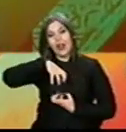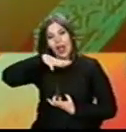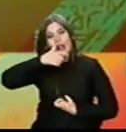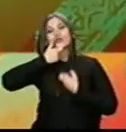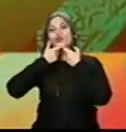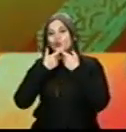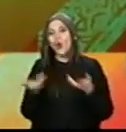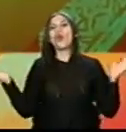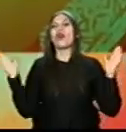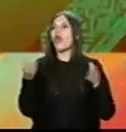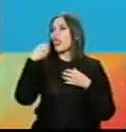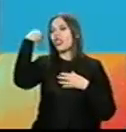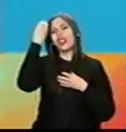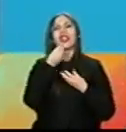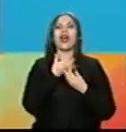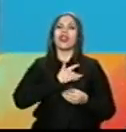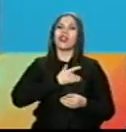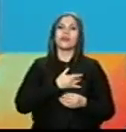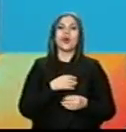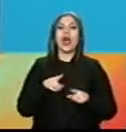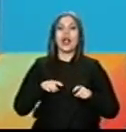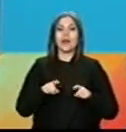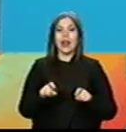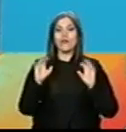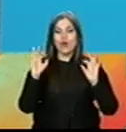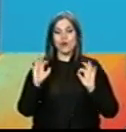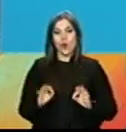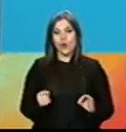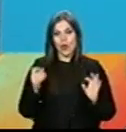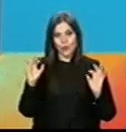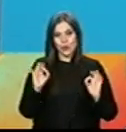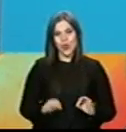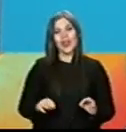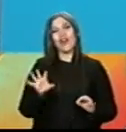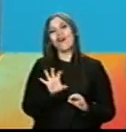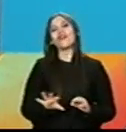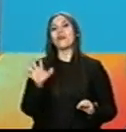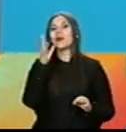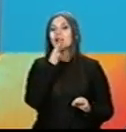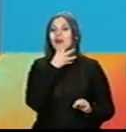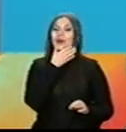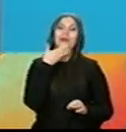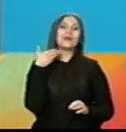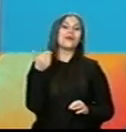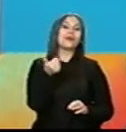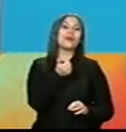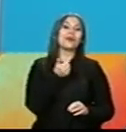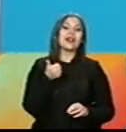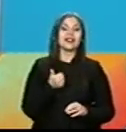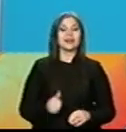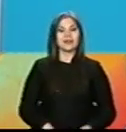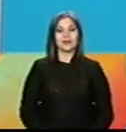tudo. Ai, que bom. Sim, o camarão também já está ótimo. O camarão está quase, não está? É. Está a ficar lourinho, não é? Ótimo. É lourinho.